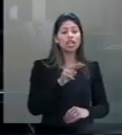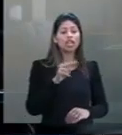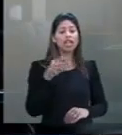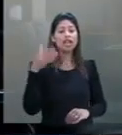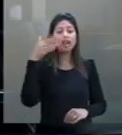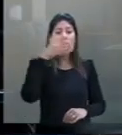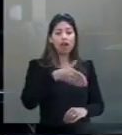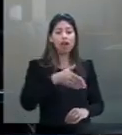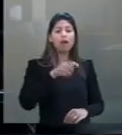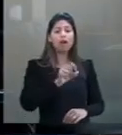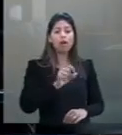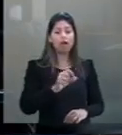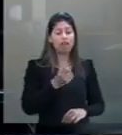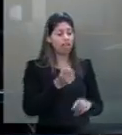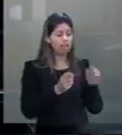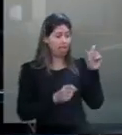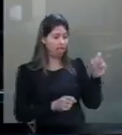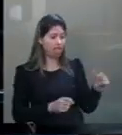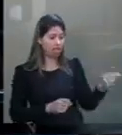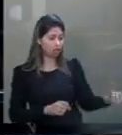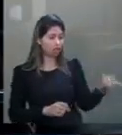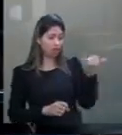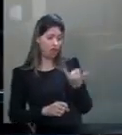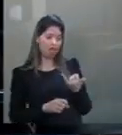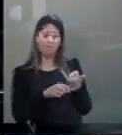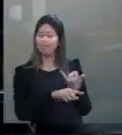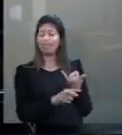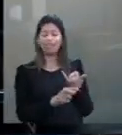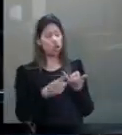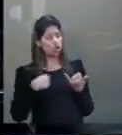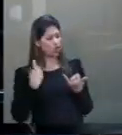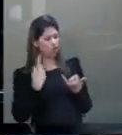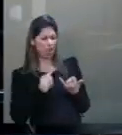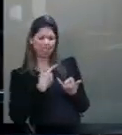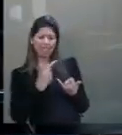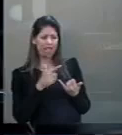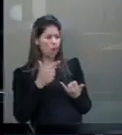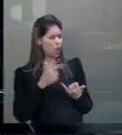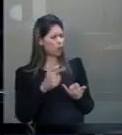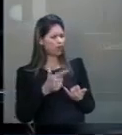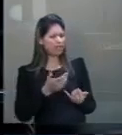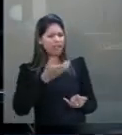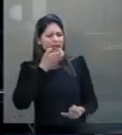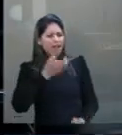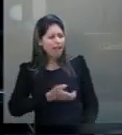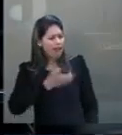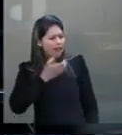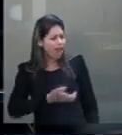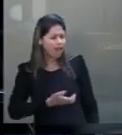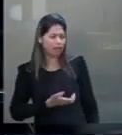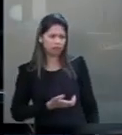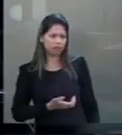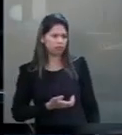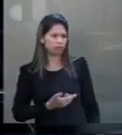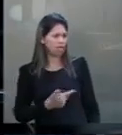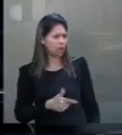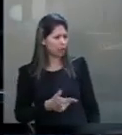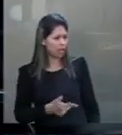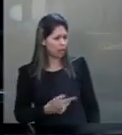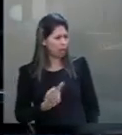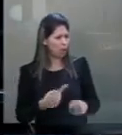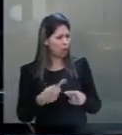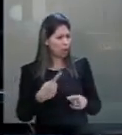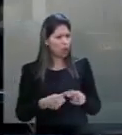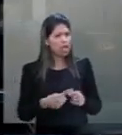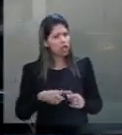Carlote? Para nós não tem Natal. Não tem Natal, eu digo, eles têm que trabalhar no dia de Natal. Primeiro do ano,